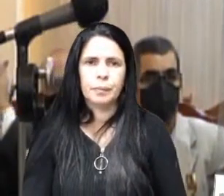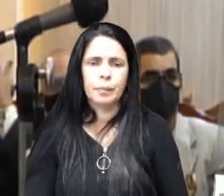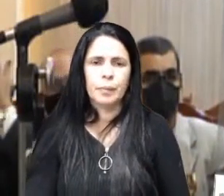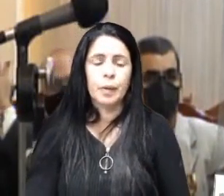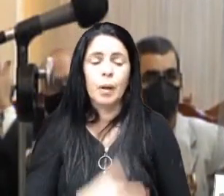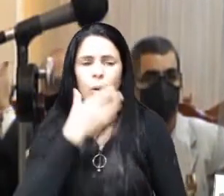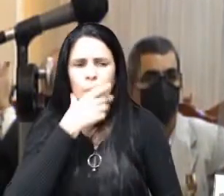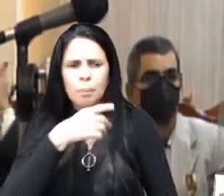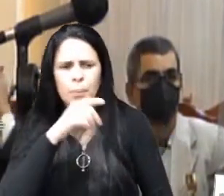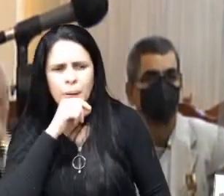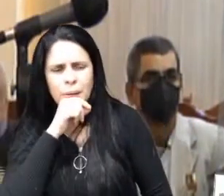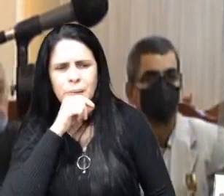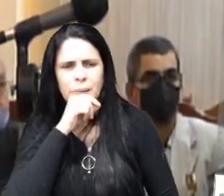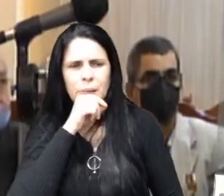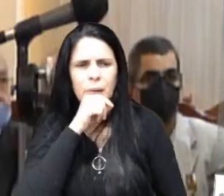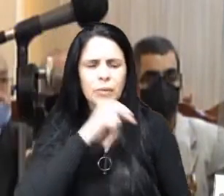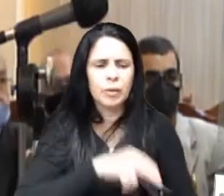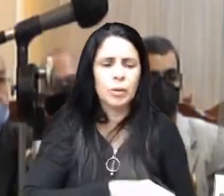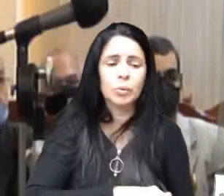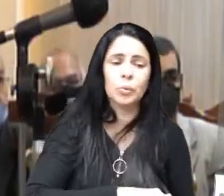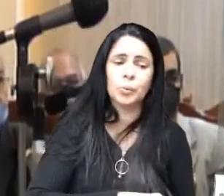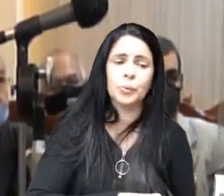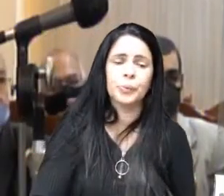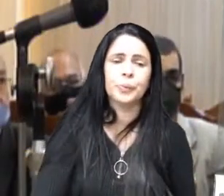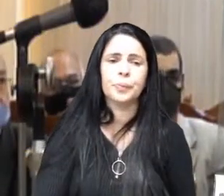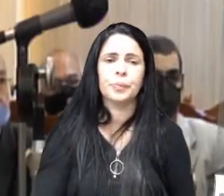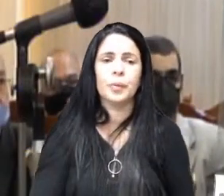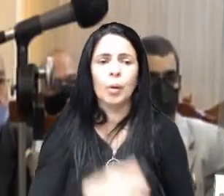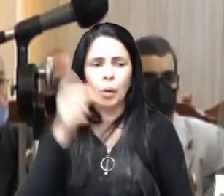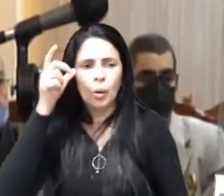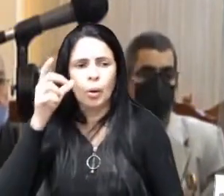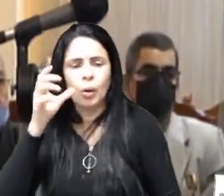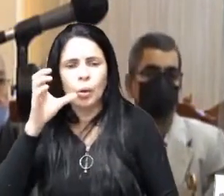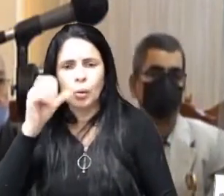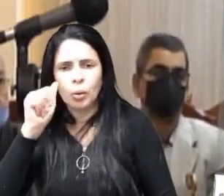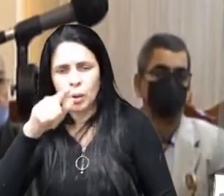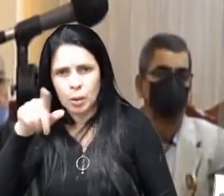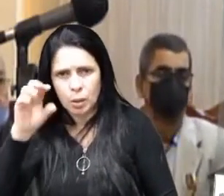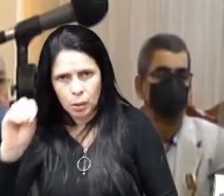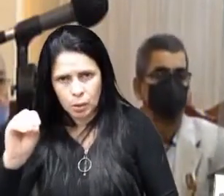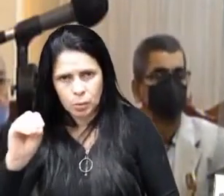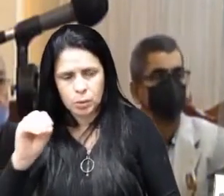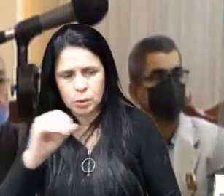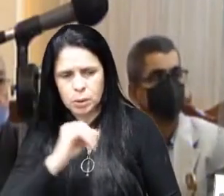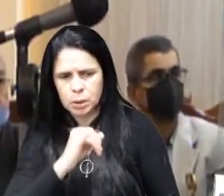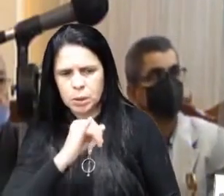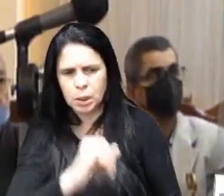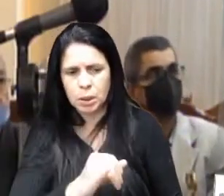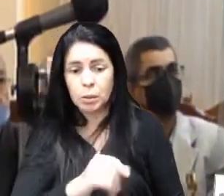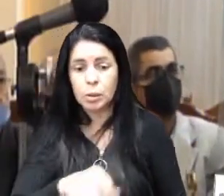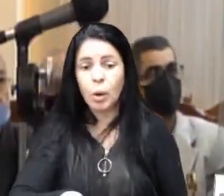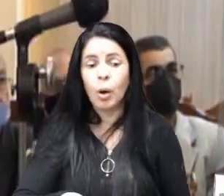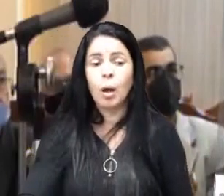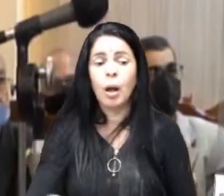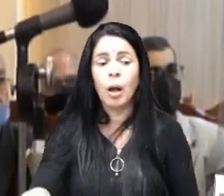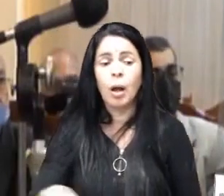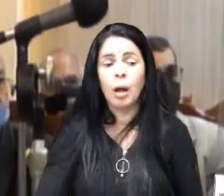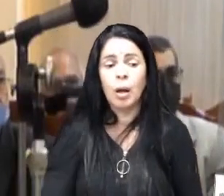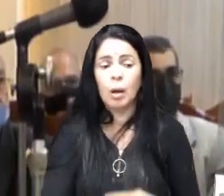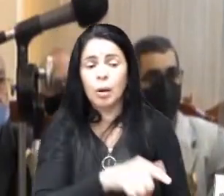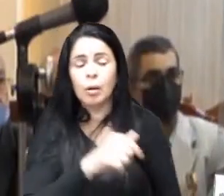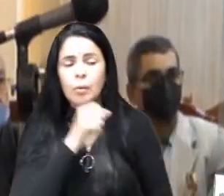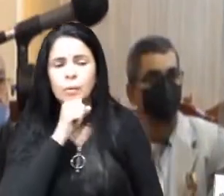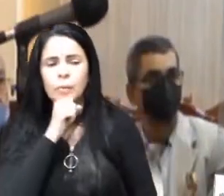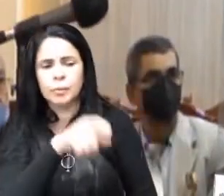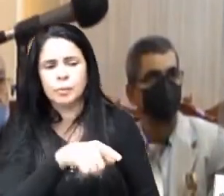Pai está lá nu, cão disse, e os irmãos pegaram a capa, cão está lá, o velho estava lá